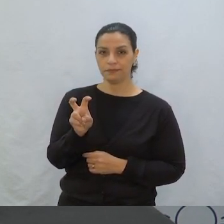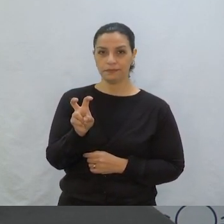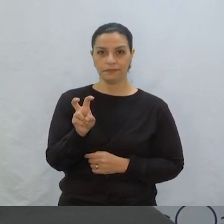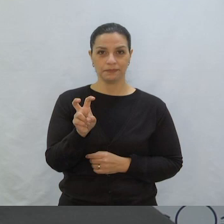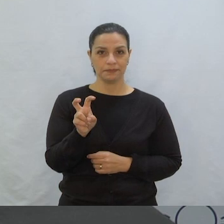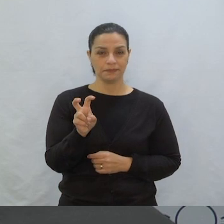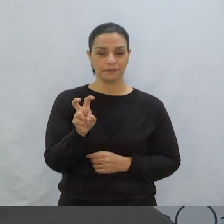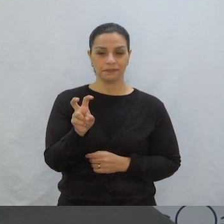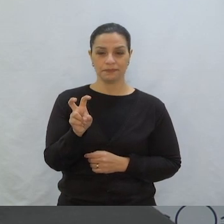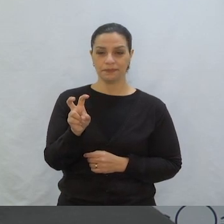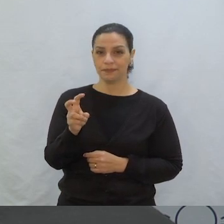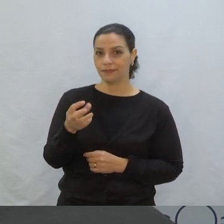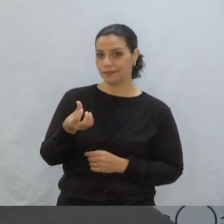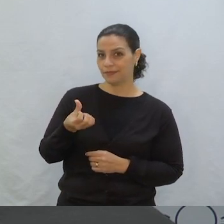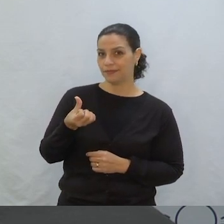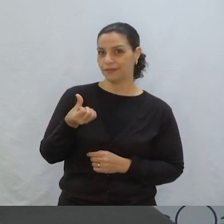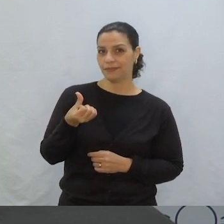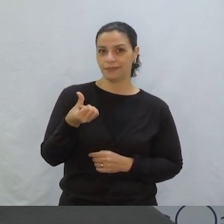1, 2, 3, 4, 5...